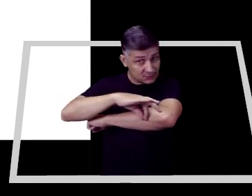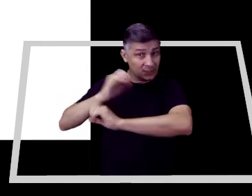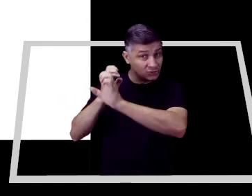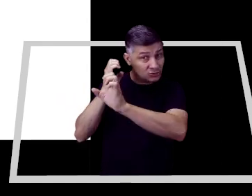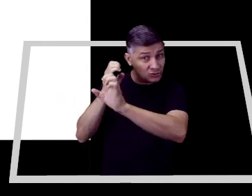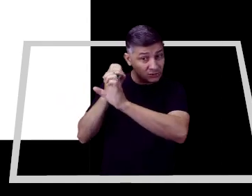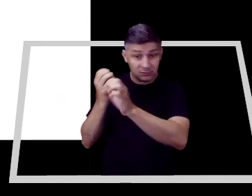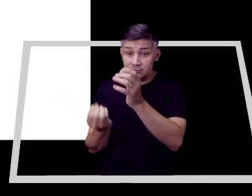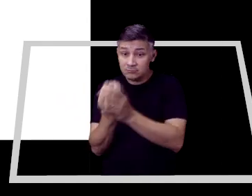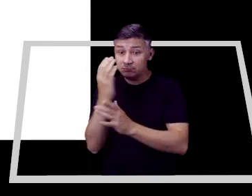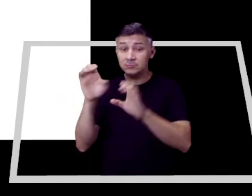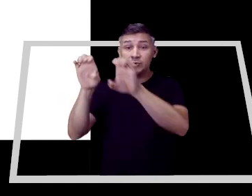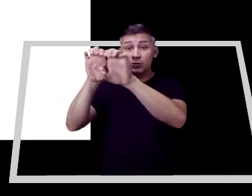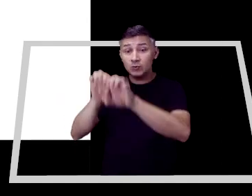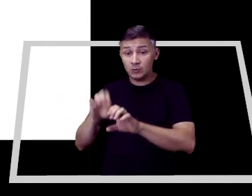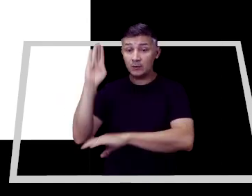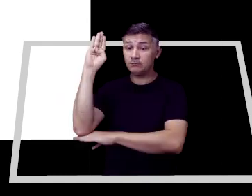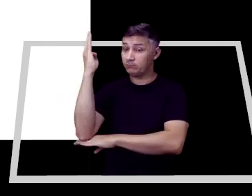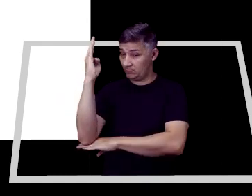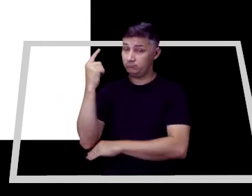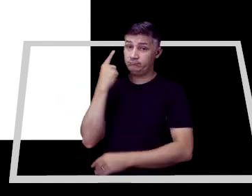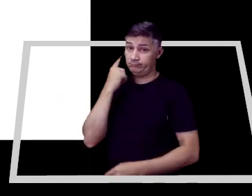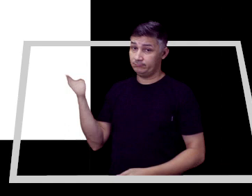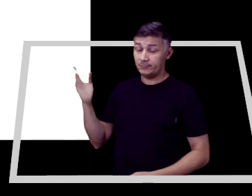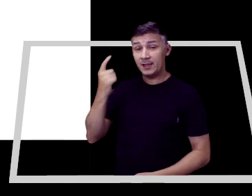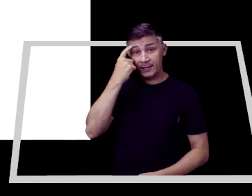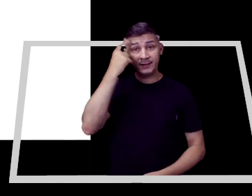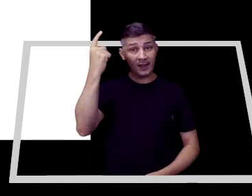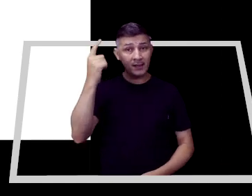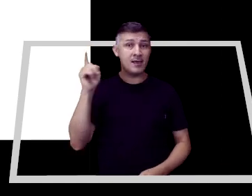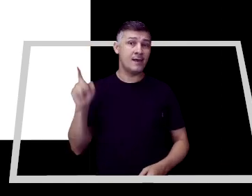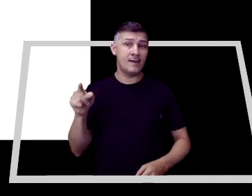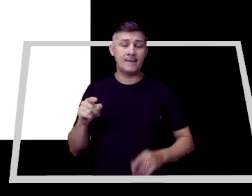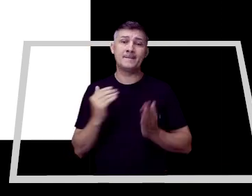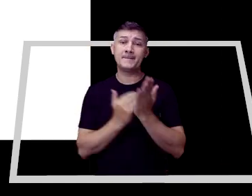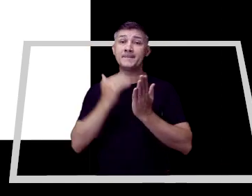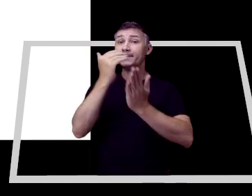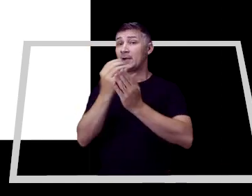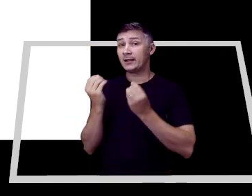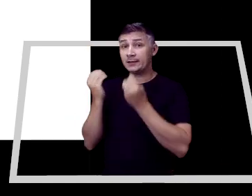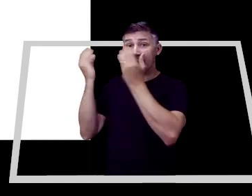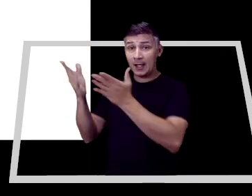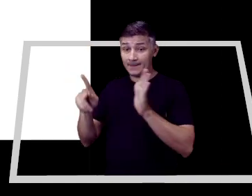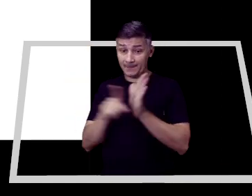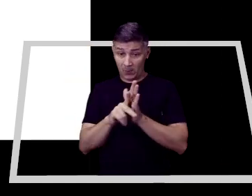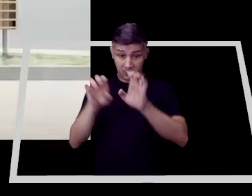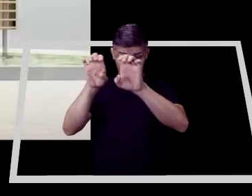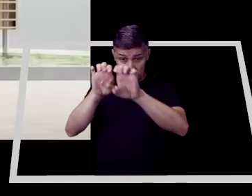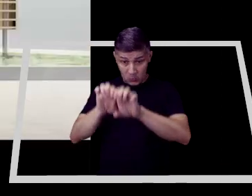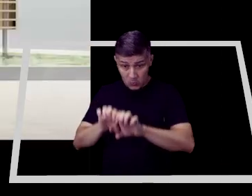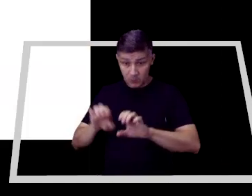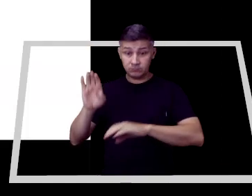também que desenvolve essas estruturas de madeira. Então, a ideia era, além de levar a